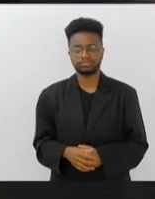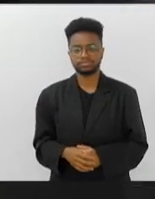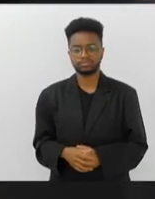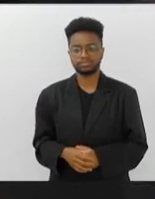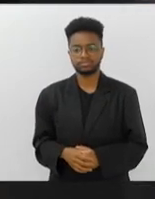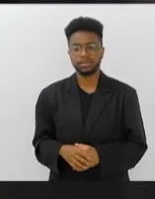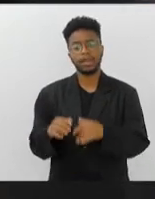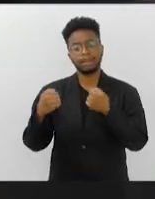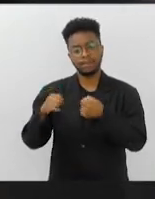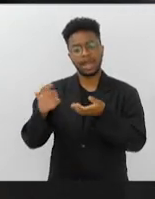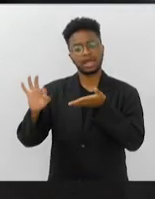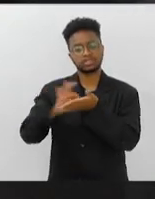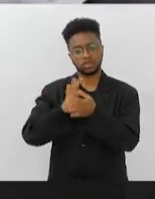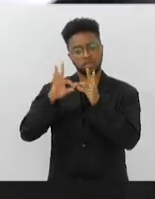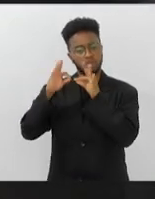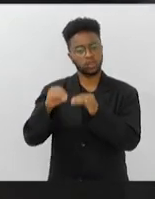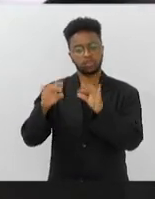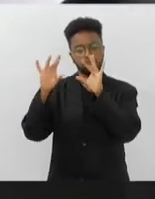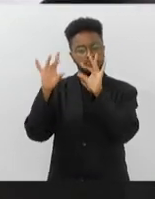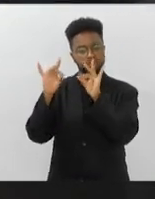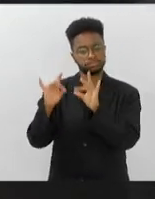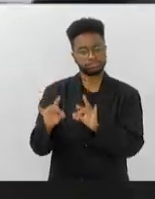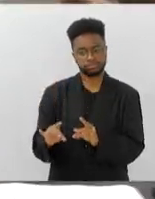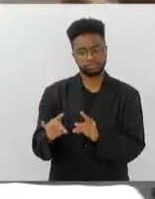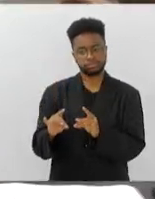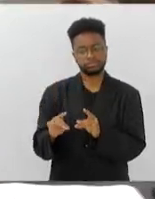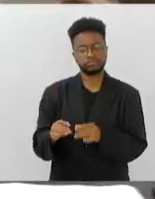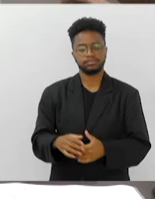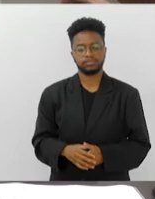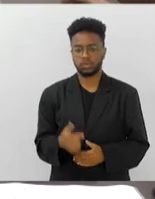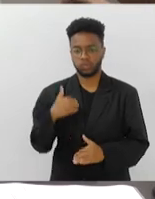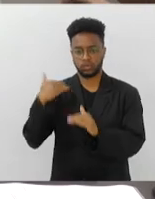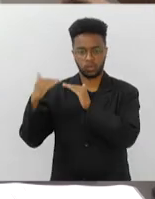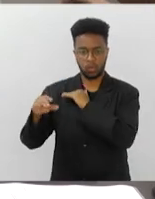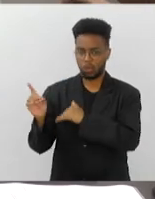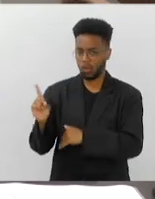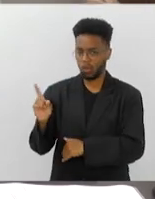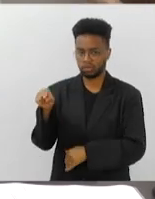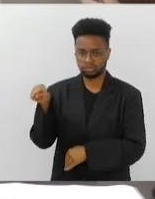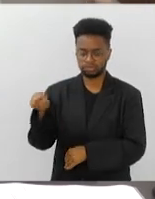Temos que assinar um por um mesmo. Voto divergente.